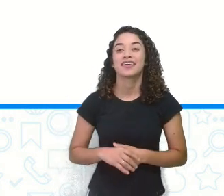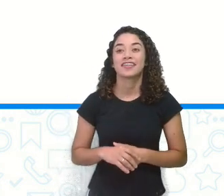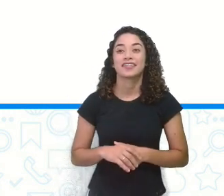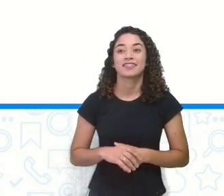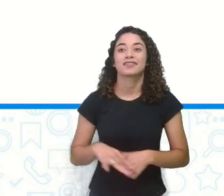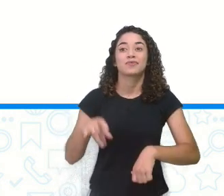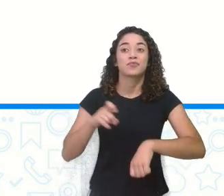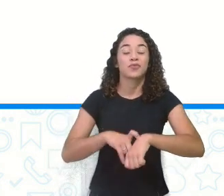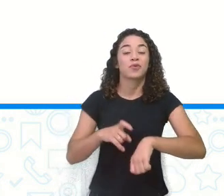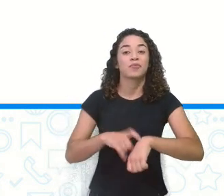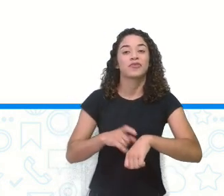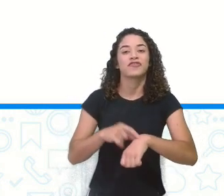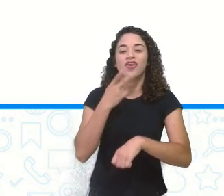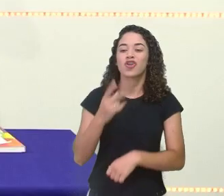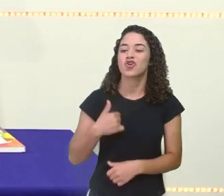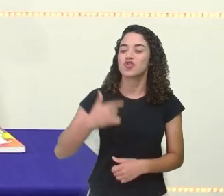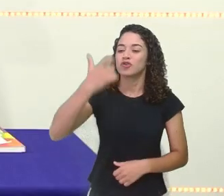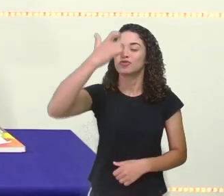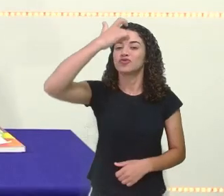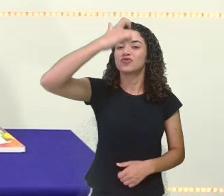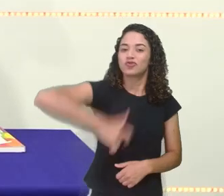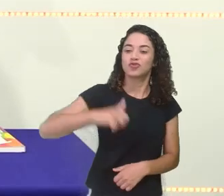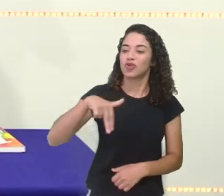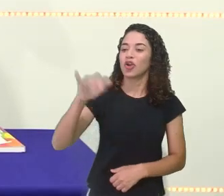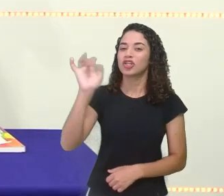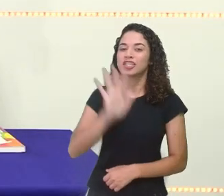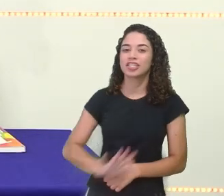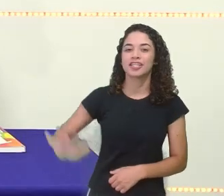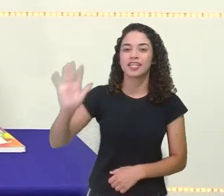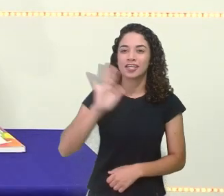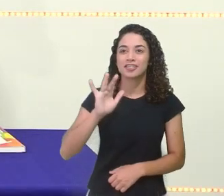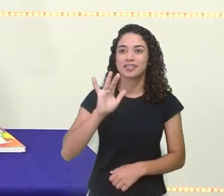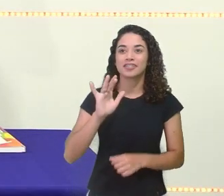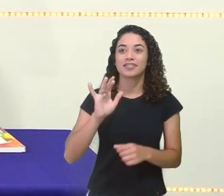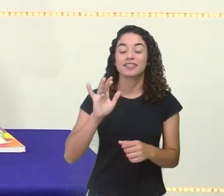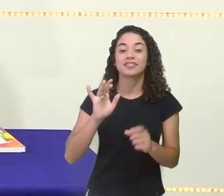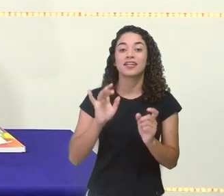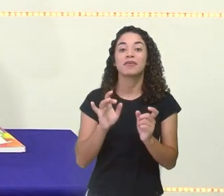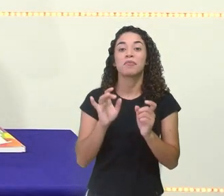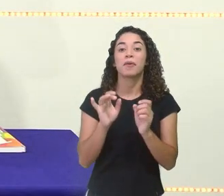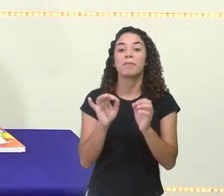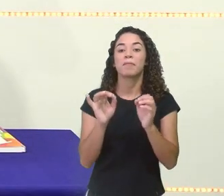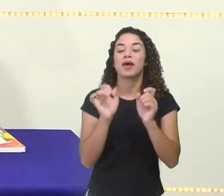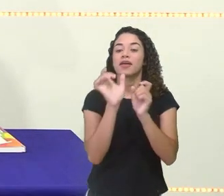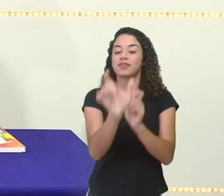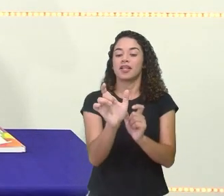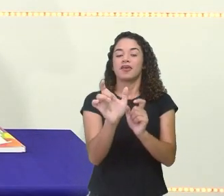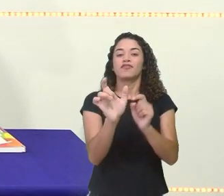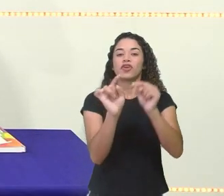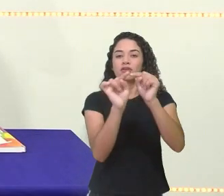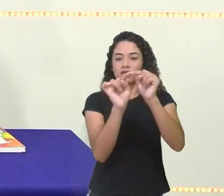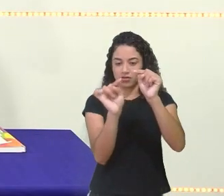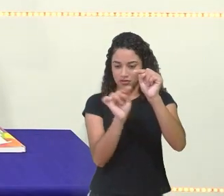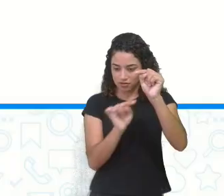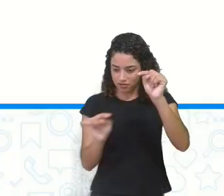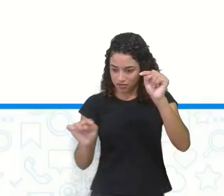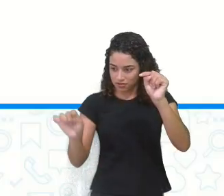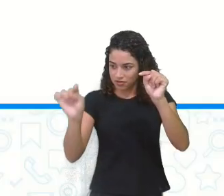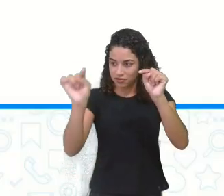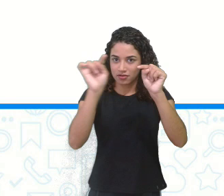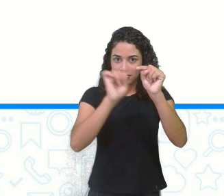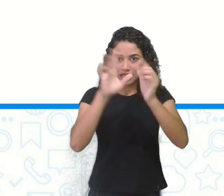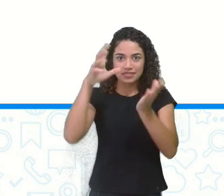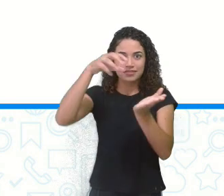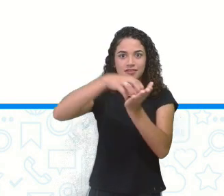que quando fala sou nordestino da gema, as palavras estão organizadas aonde? Na gema. Olha que